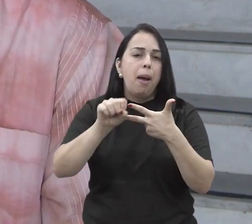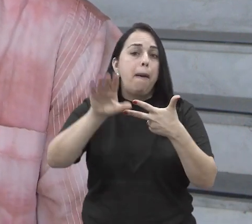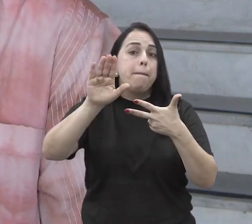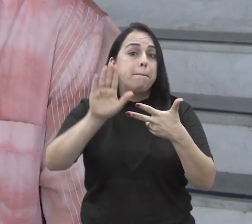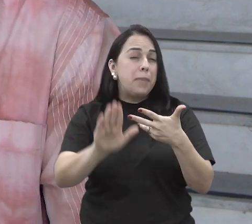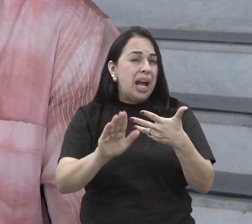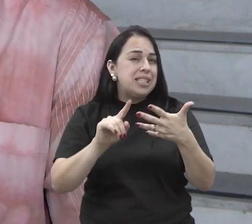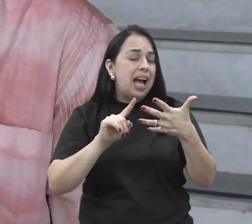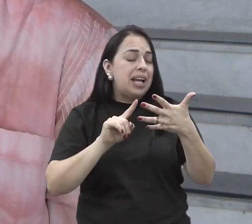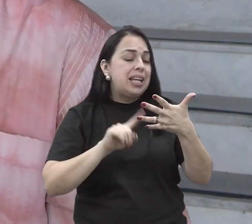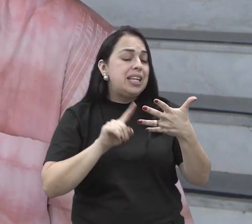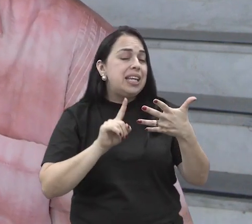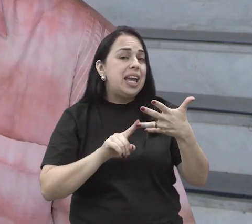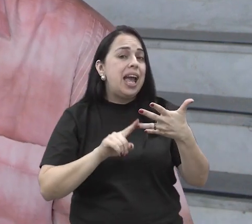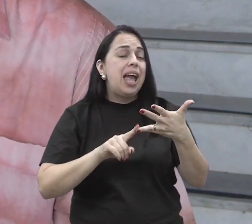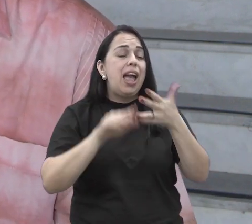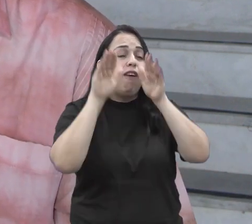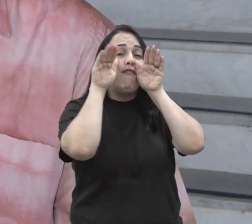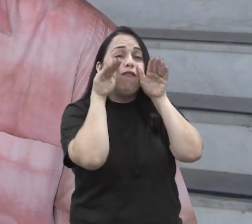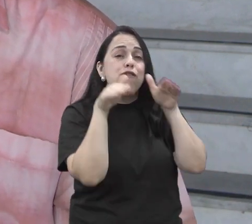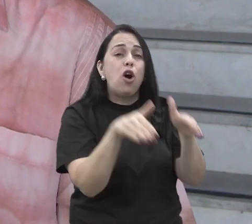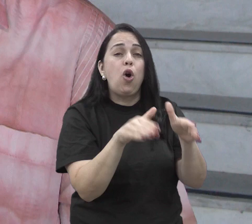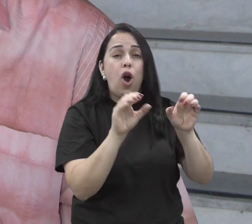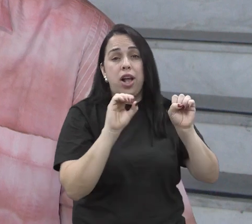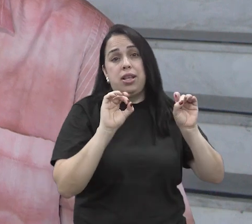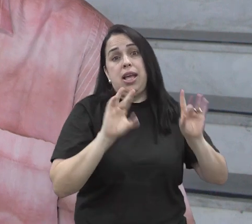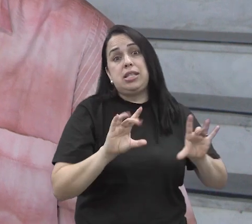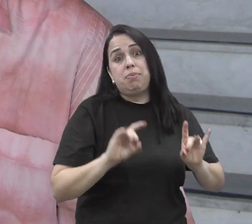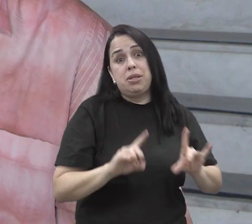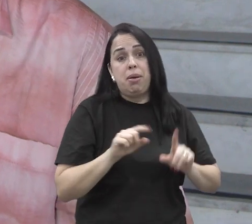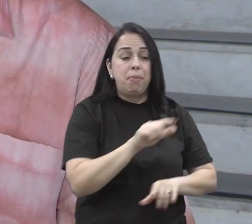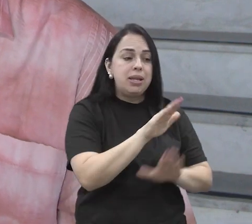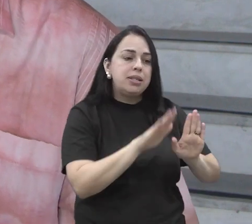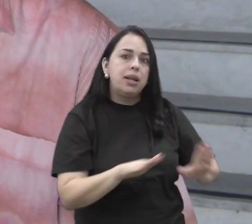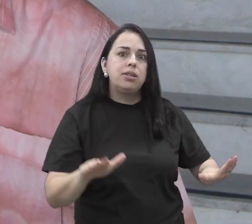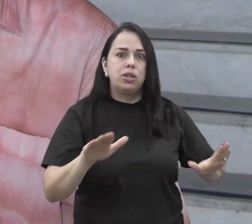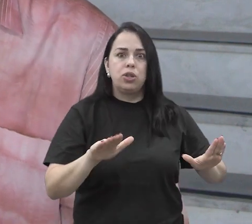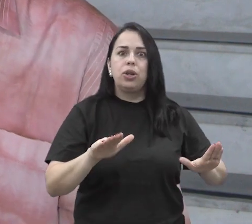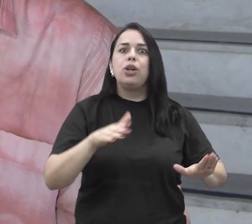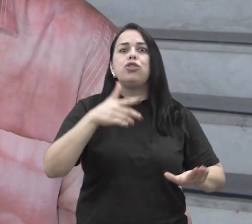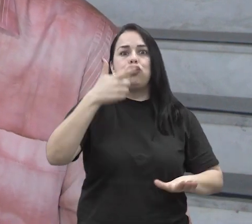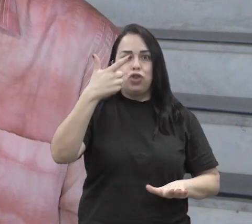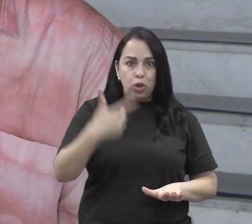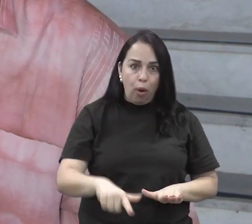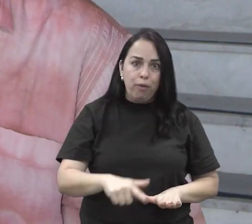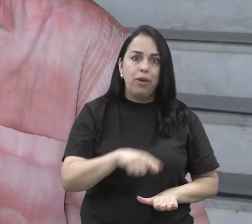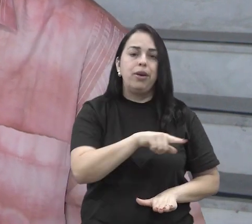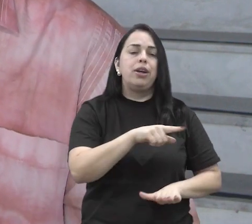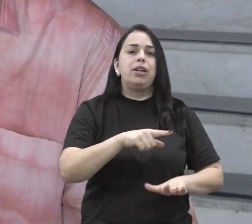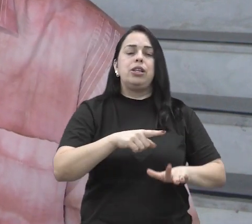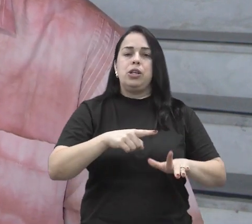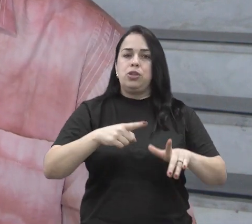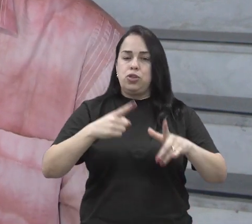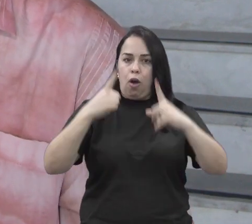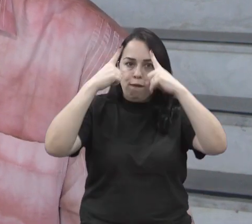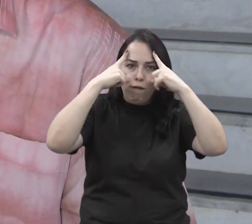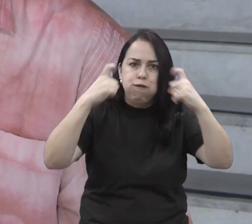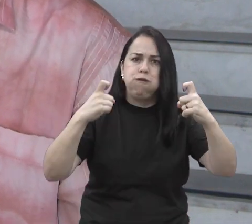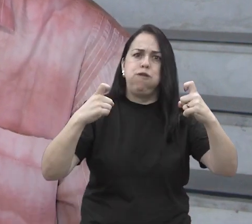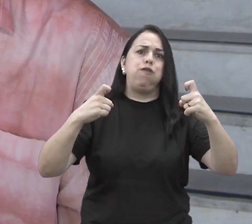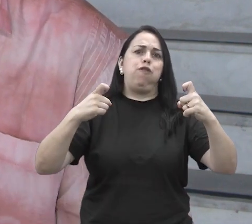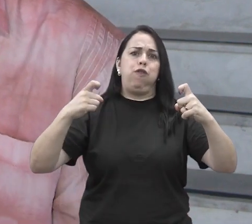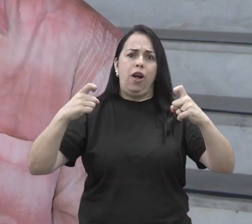estamos dizendo de um acolhimento especial para um grupo de crianças que, novamente eu reforço,